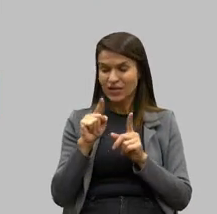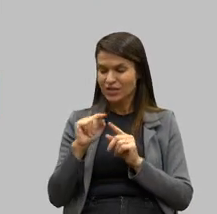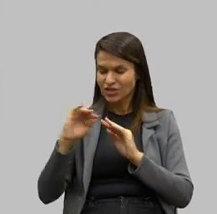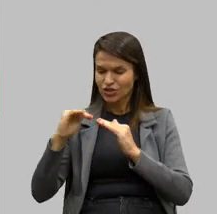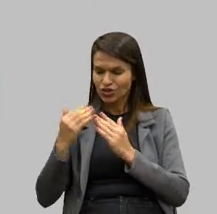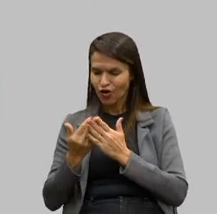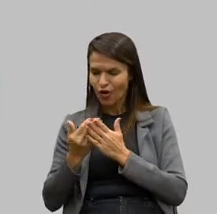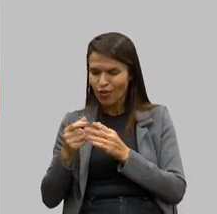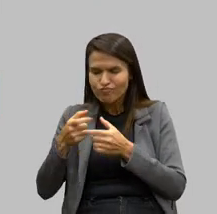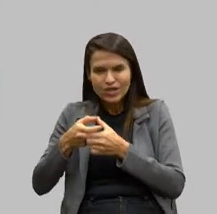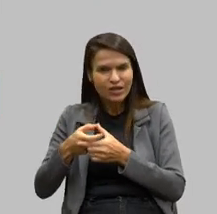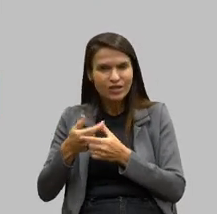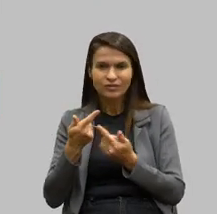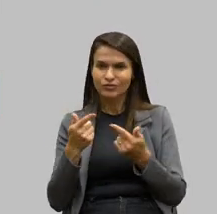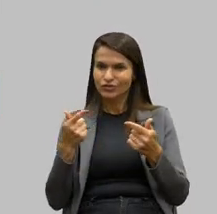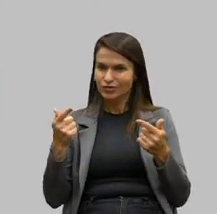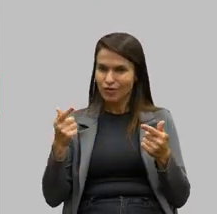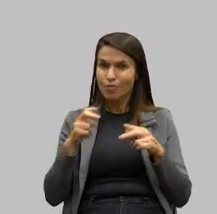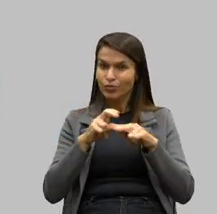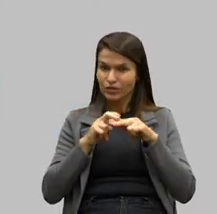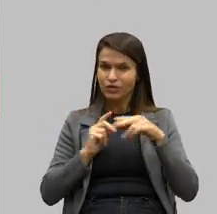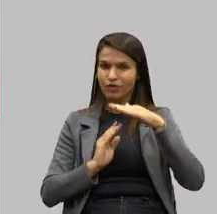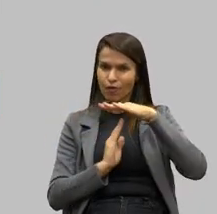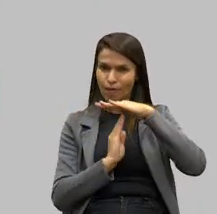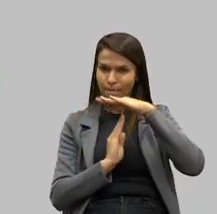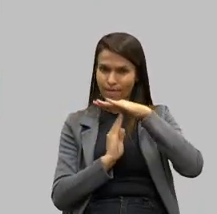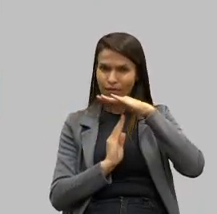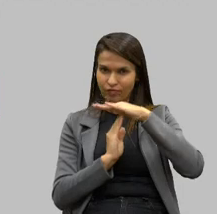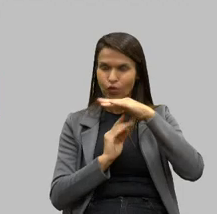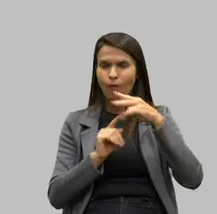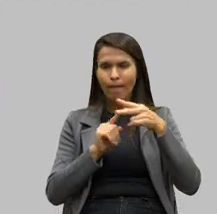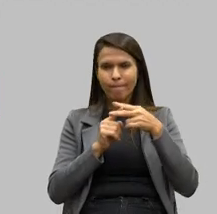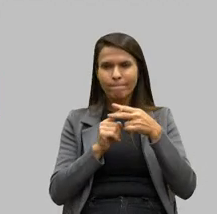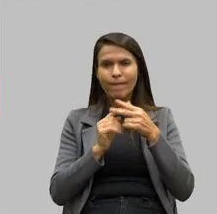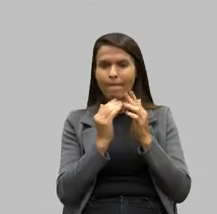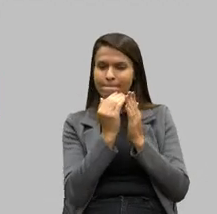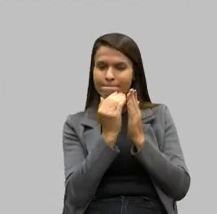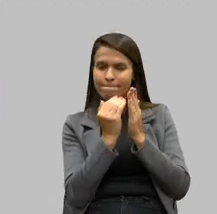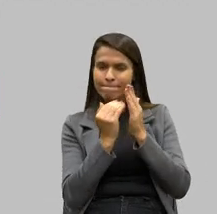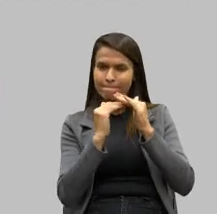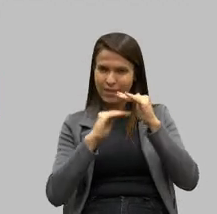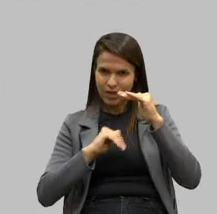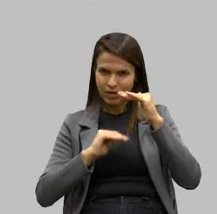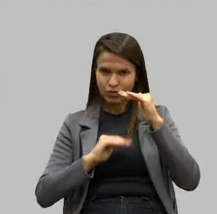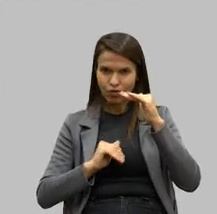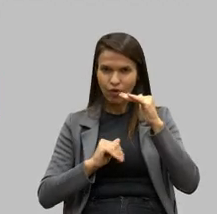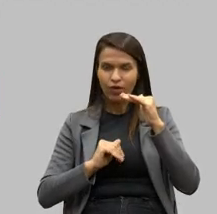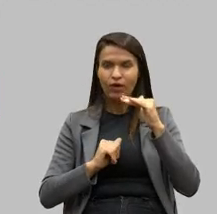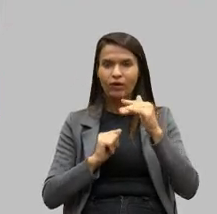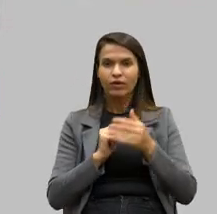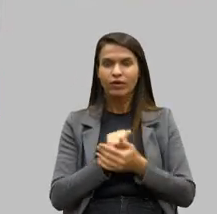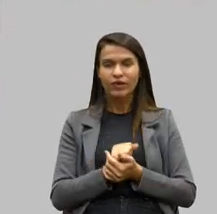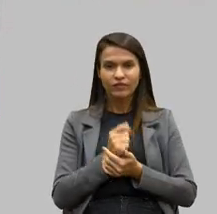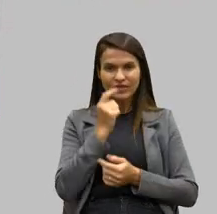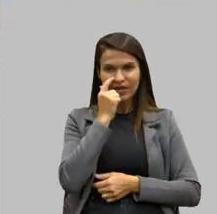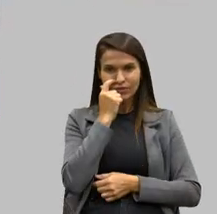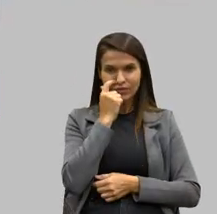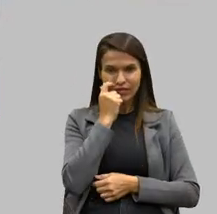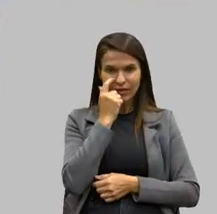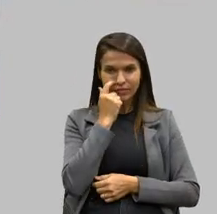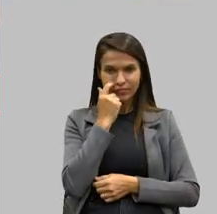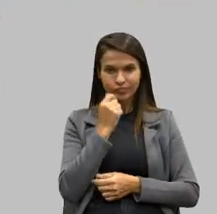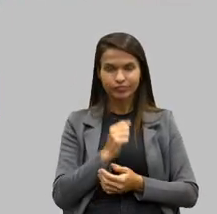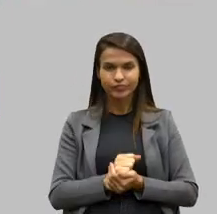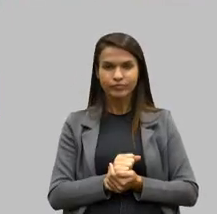isso, nós criamos o valor, o piso, que foi um reajuste bem menor e dentro do caixa do Estado. Está bom? Quanto à